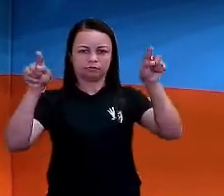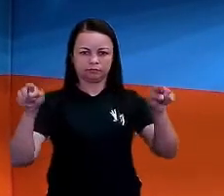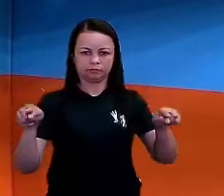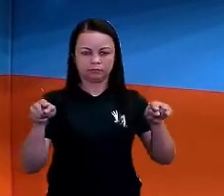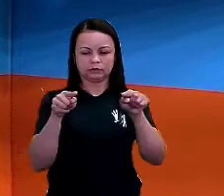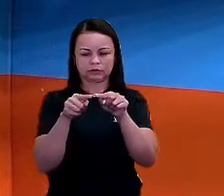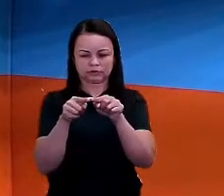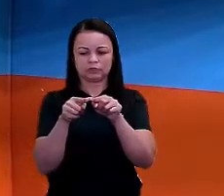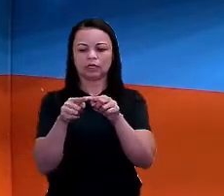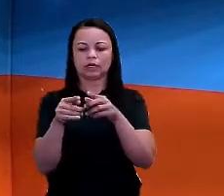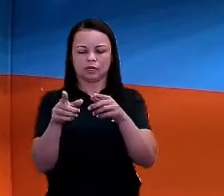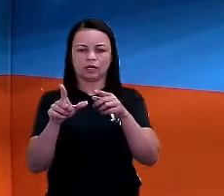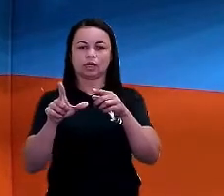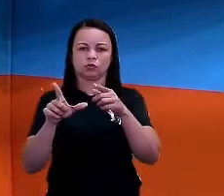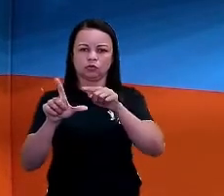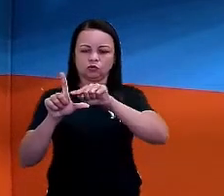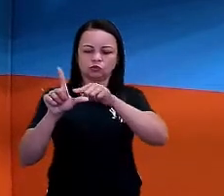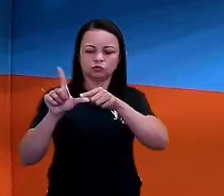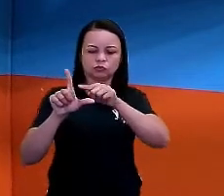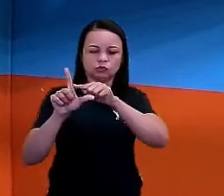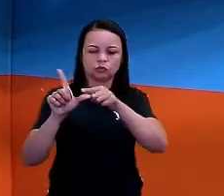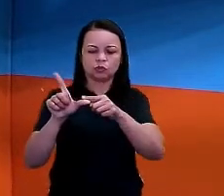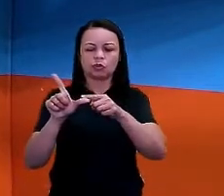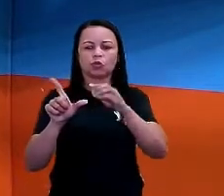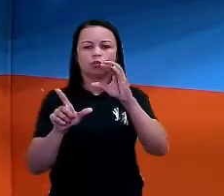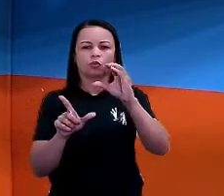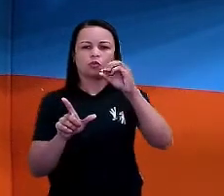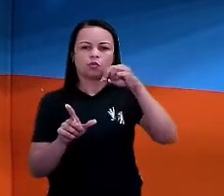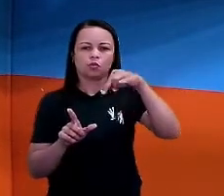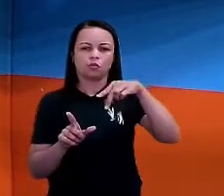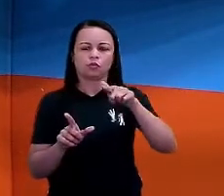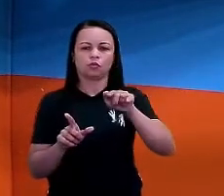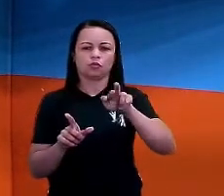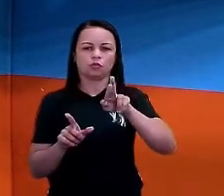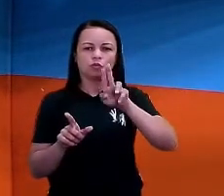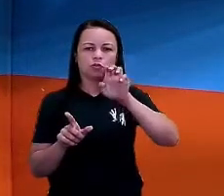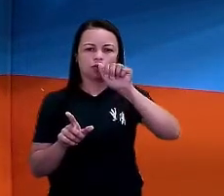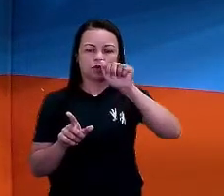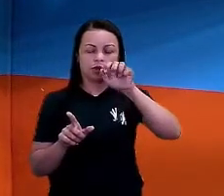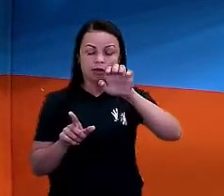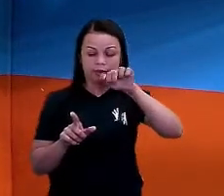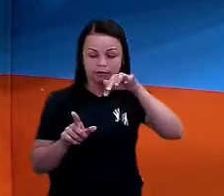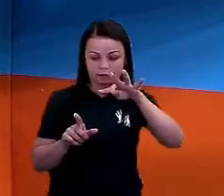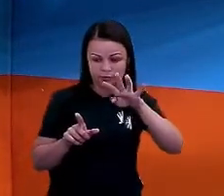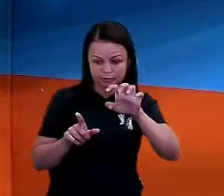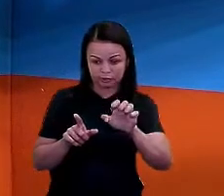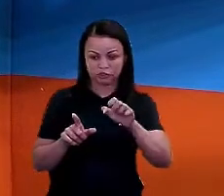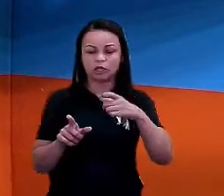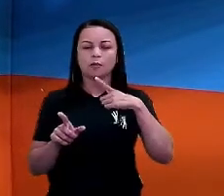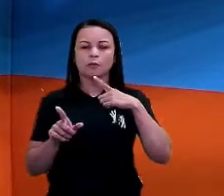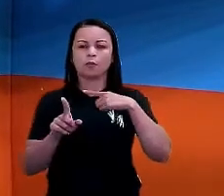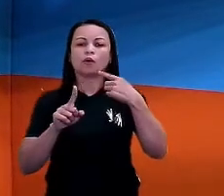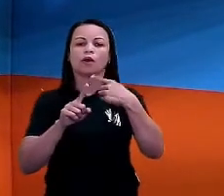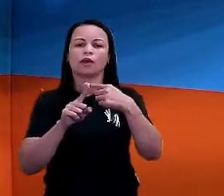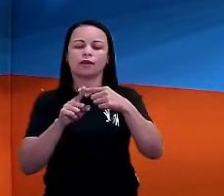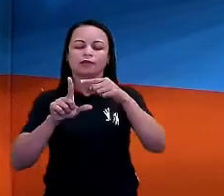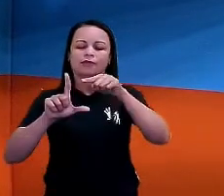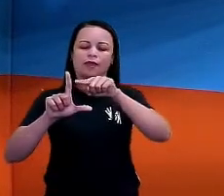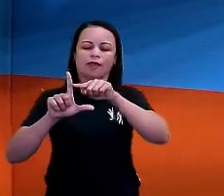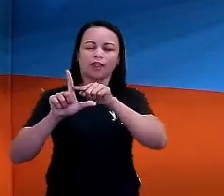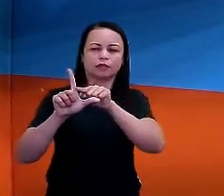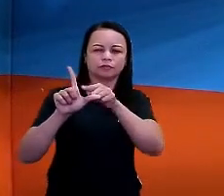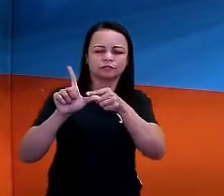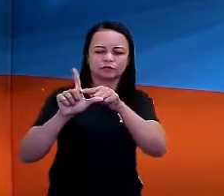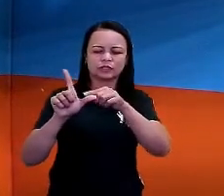ângulos congruentes, né? Veja que ele é um polígono equiângulo, porque ele tem, ó, ângulos congruentes com as mesmas medidas, um